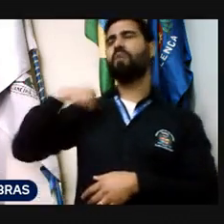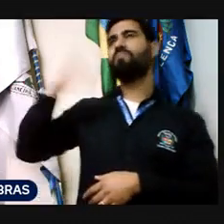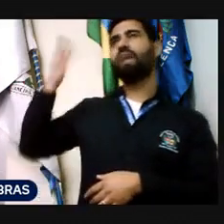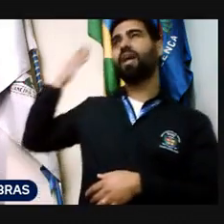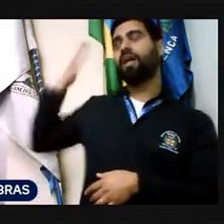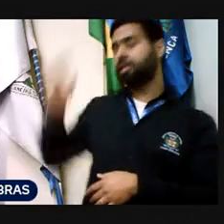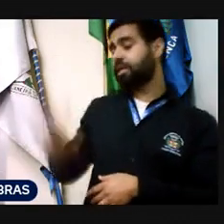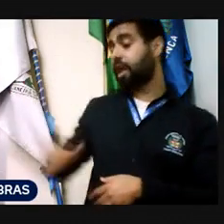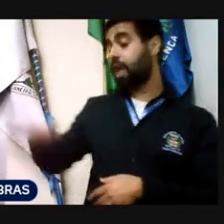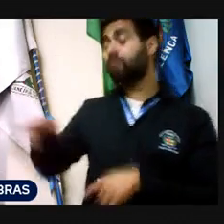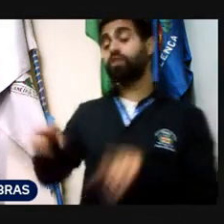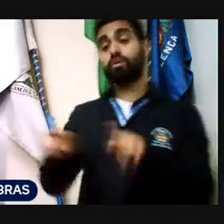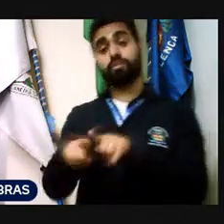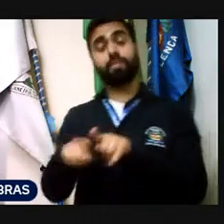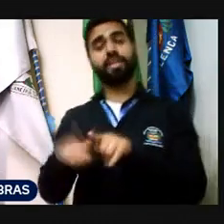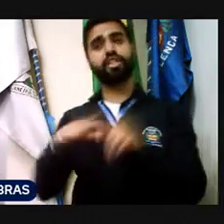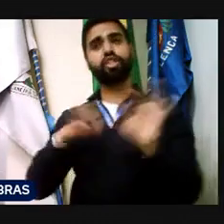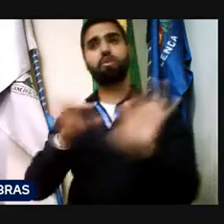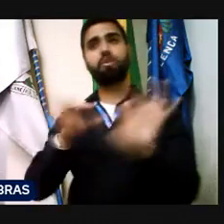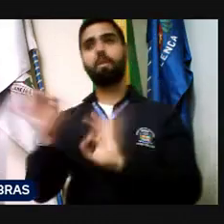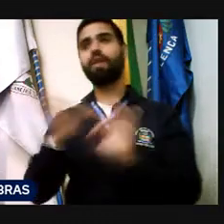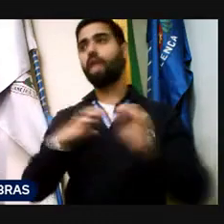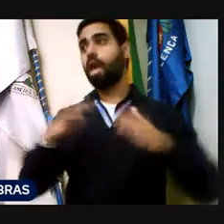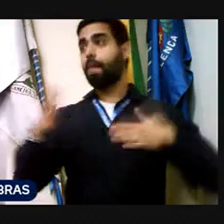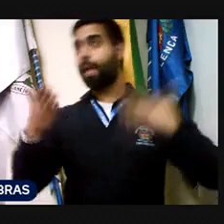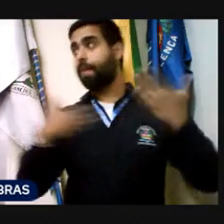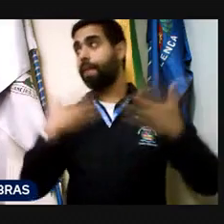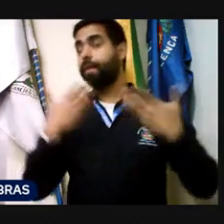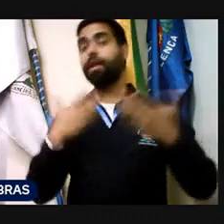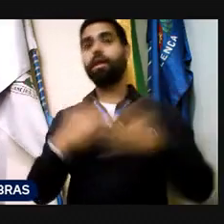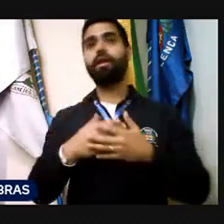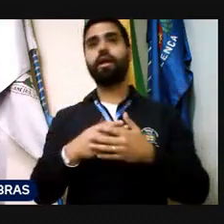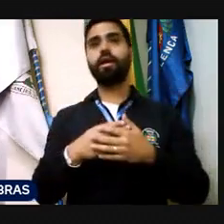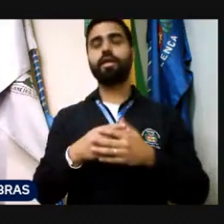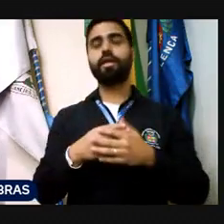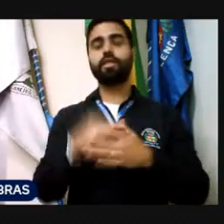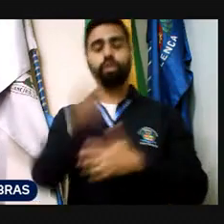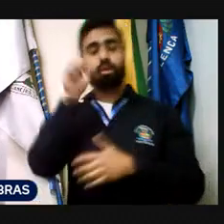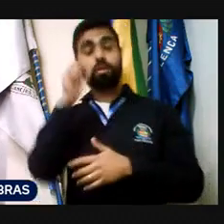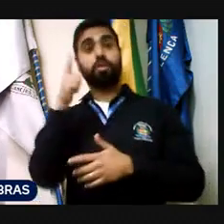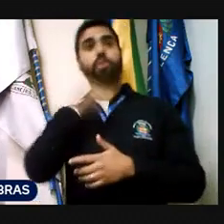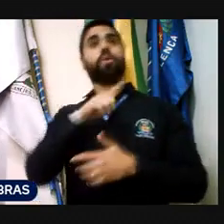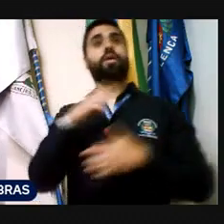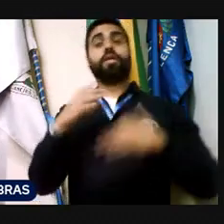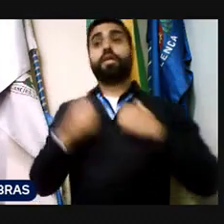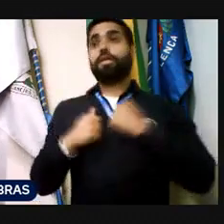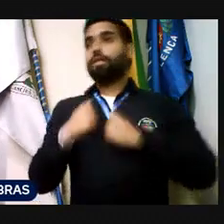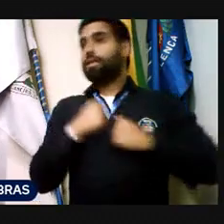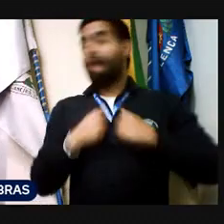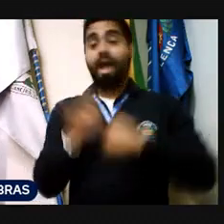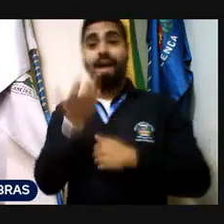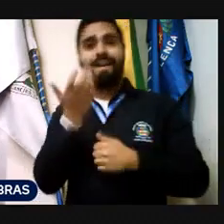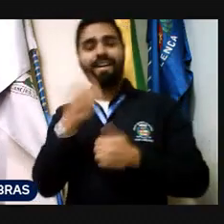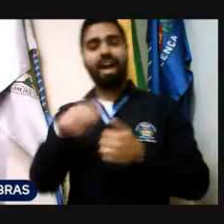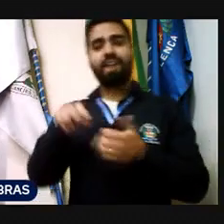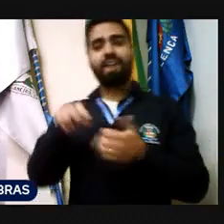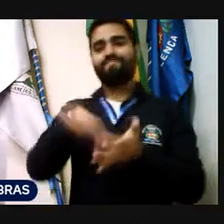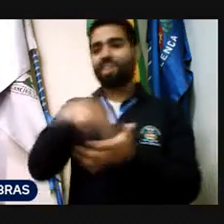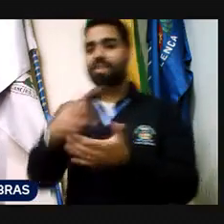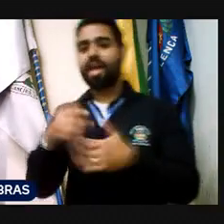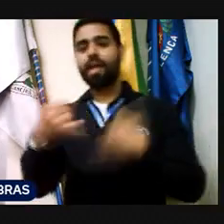e quando eu participava desse projeto, uma felicidade, de um dia para o outro a gente nem dormia direito, querendo participar, querendo brincar, e a gente